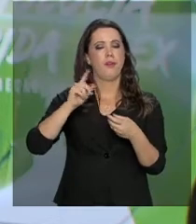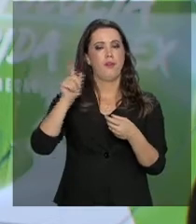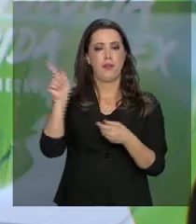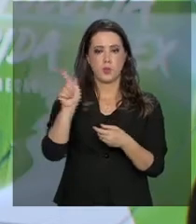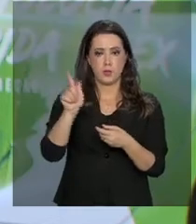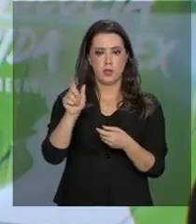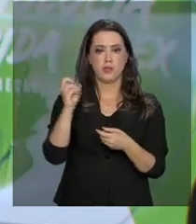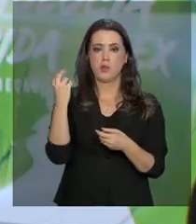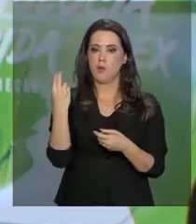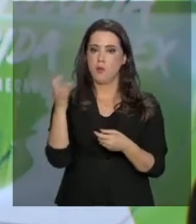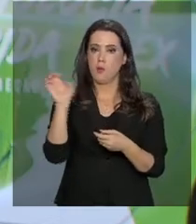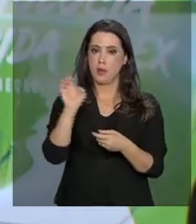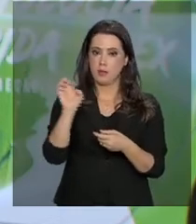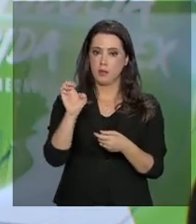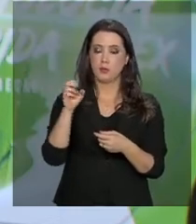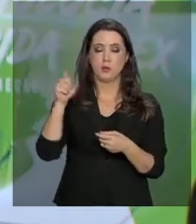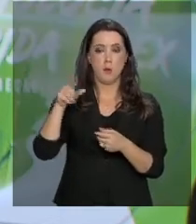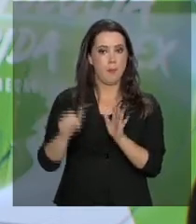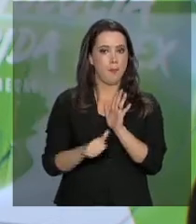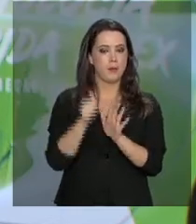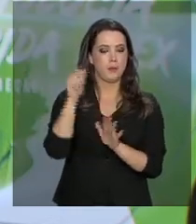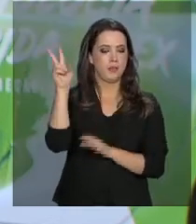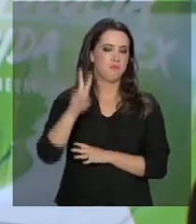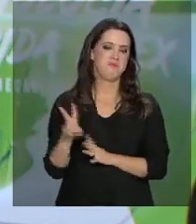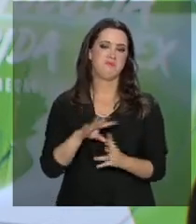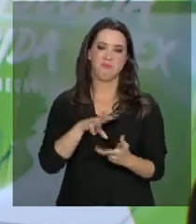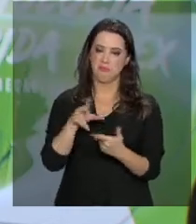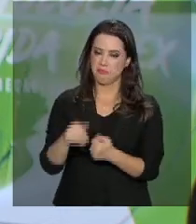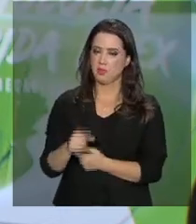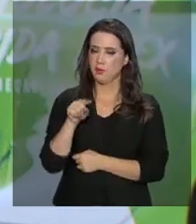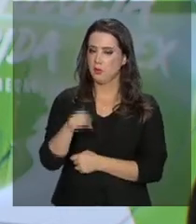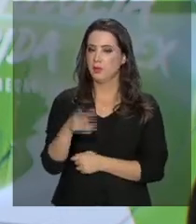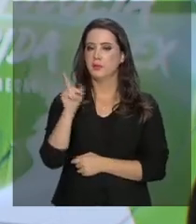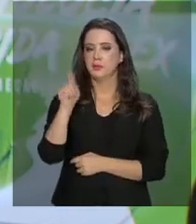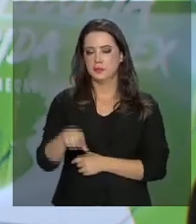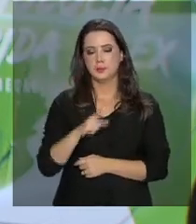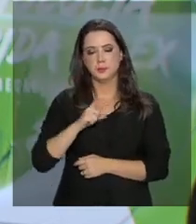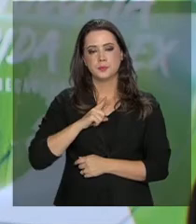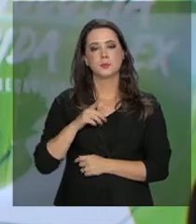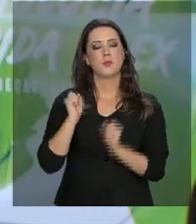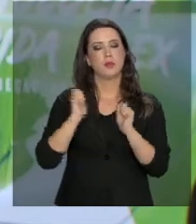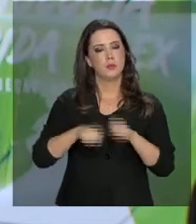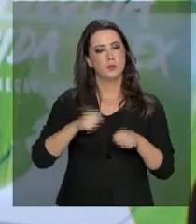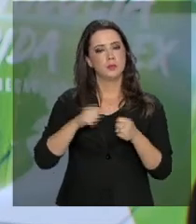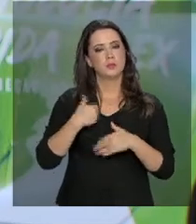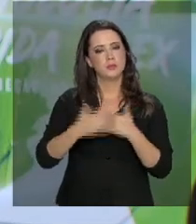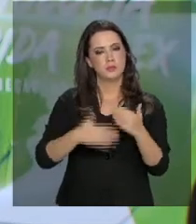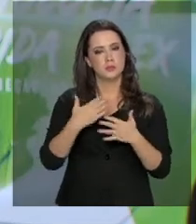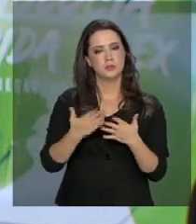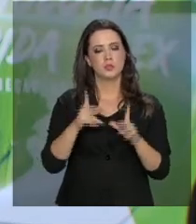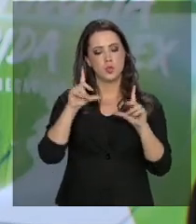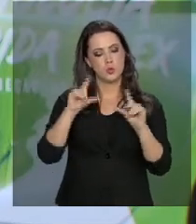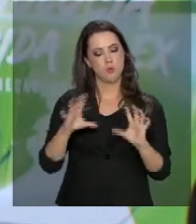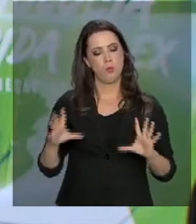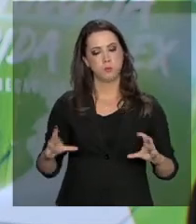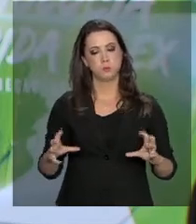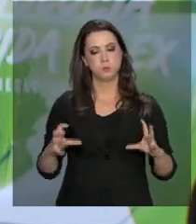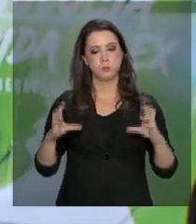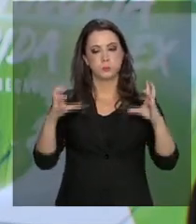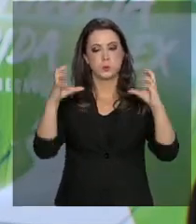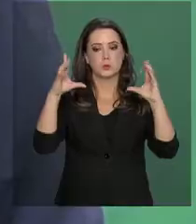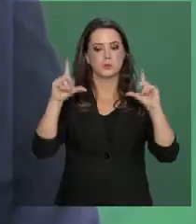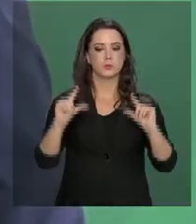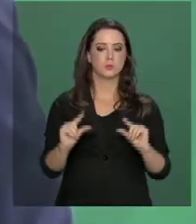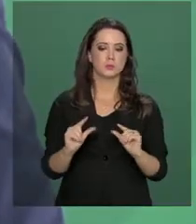o primeiro no mundo e de acordo com o fabricante o modelo tem alto potencial de redução dos gases poluentes